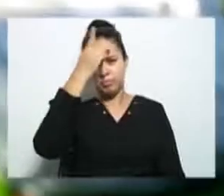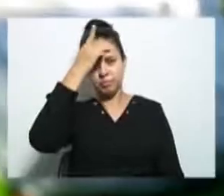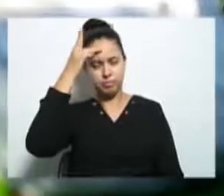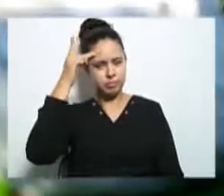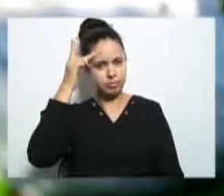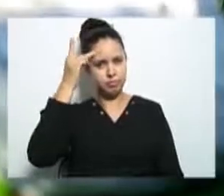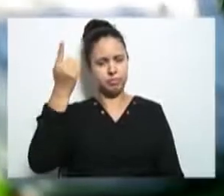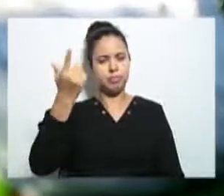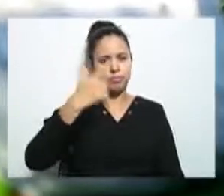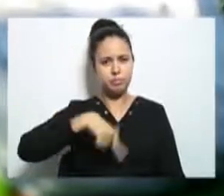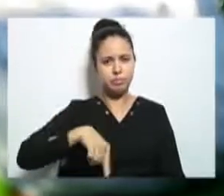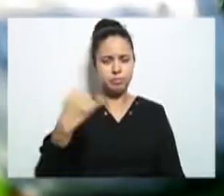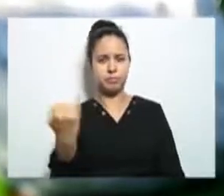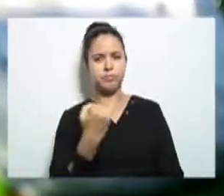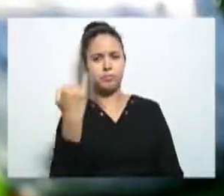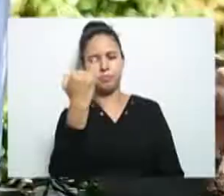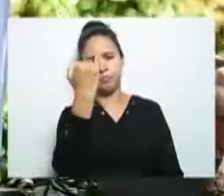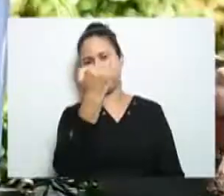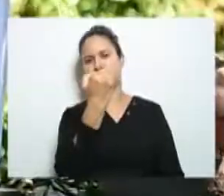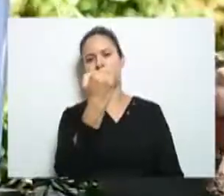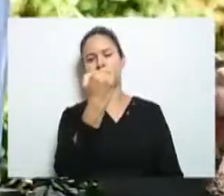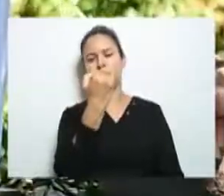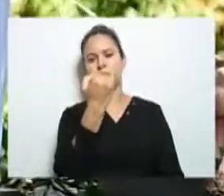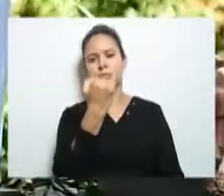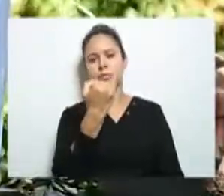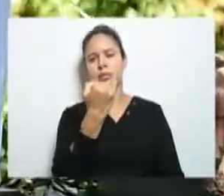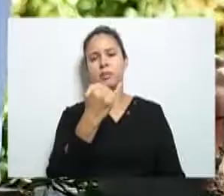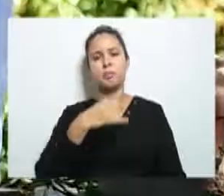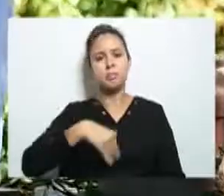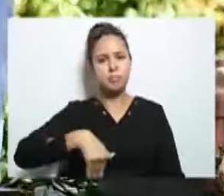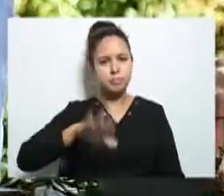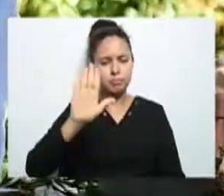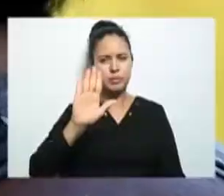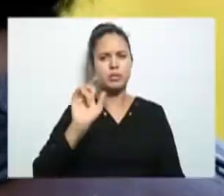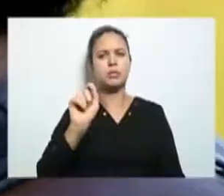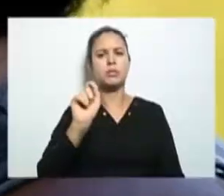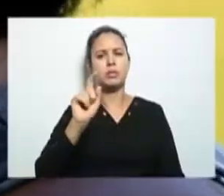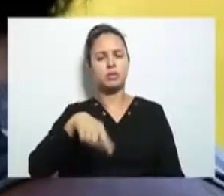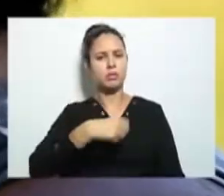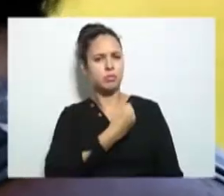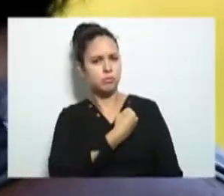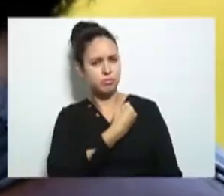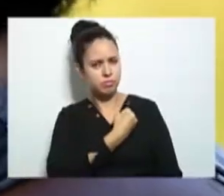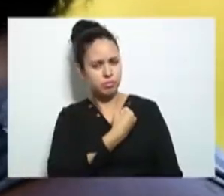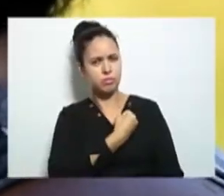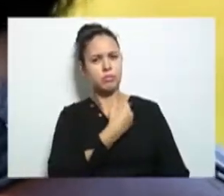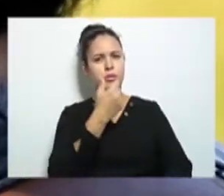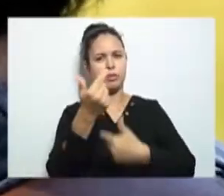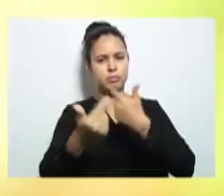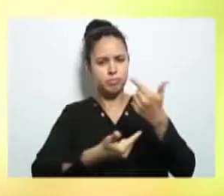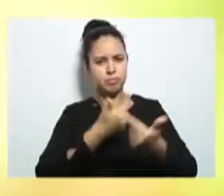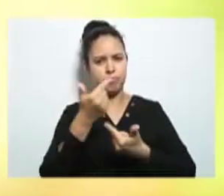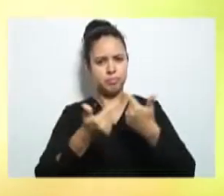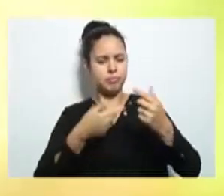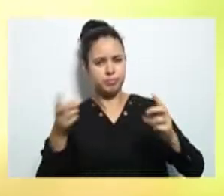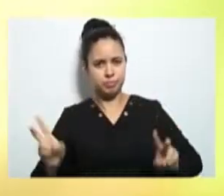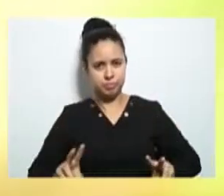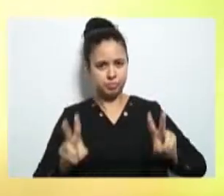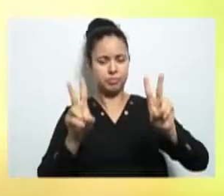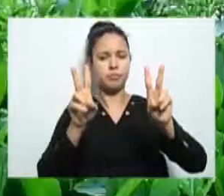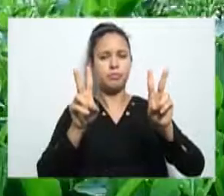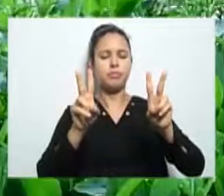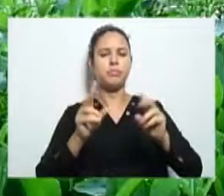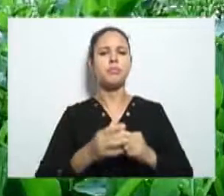são mais importantes do que os resultados. Mais do que simplesmente números, trabalham valores.